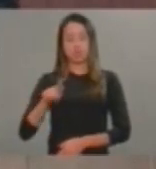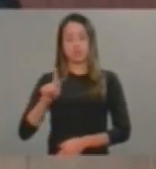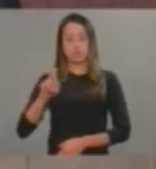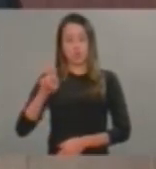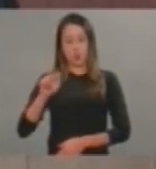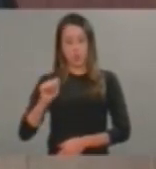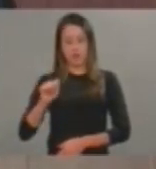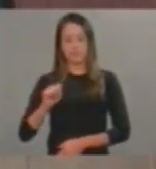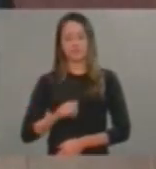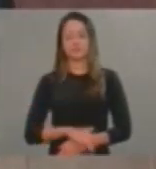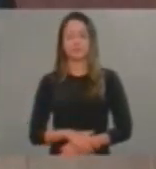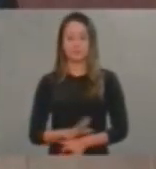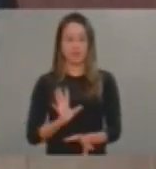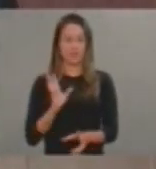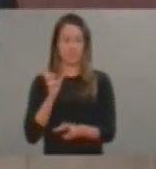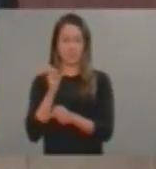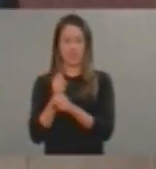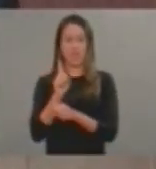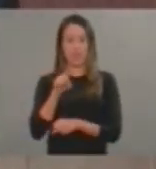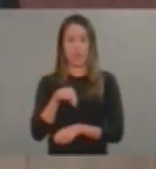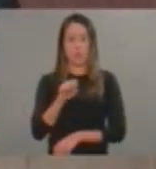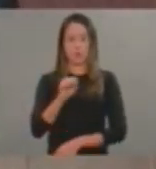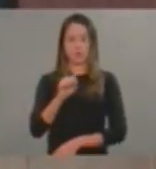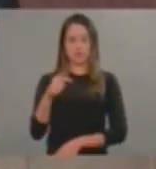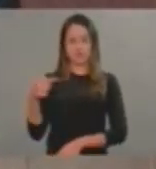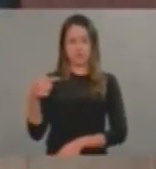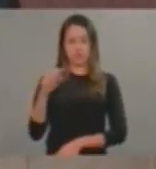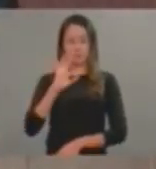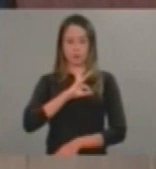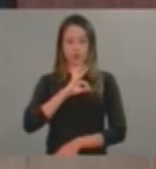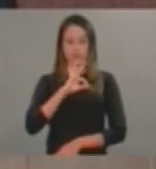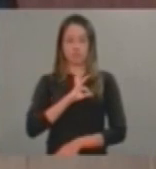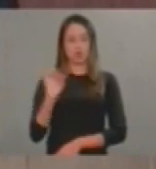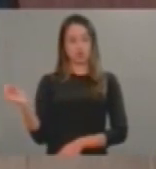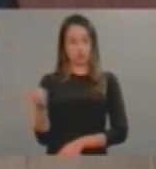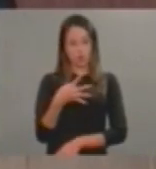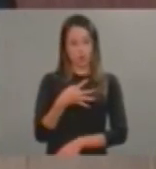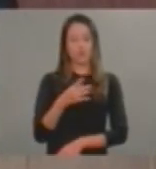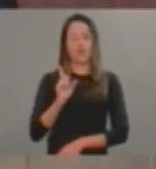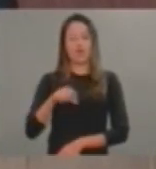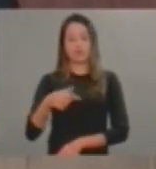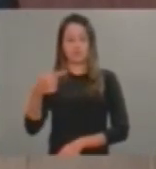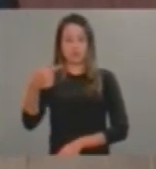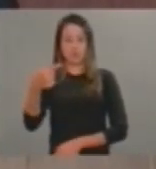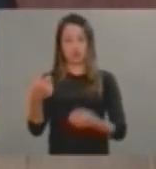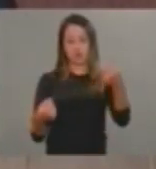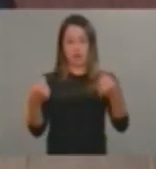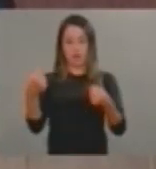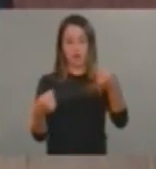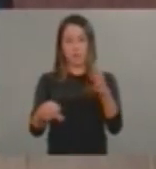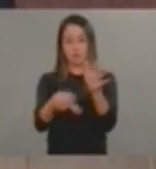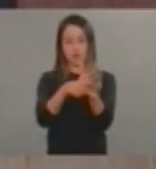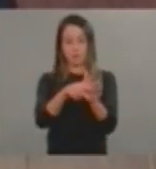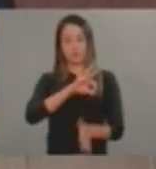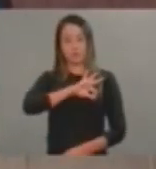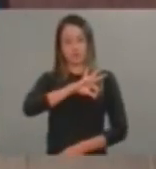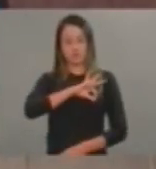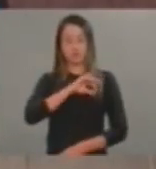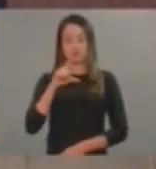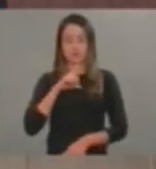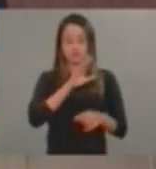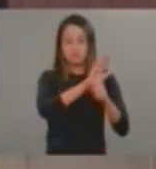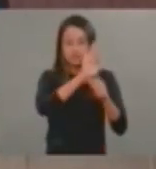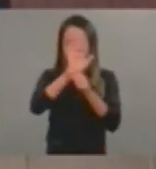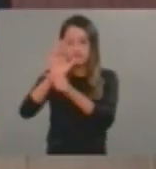Ao todo, são 87 policiais e 7 viaturas que deram início às atividades, beneficiando